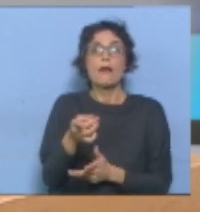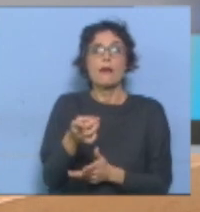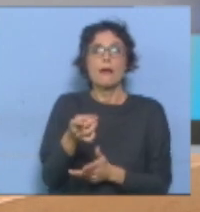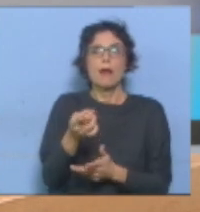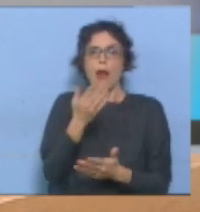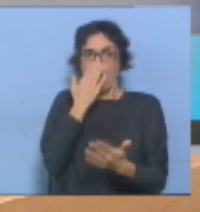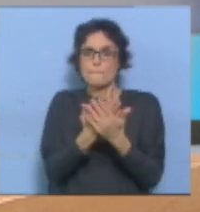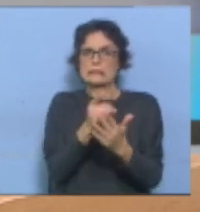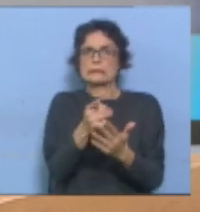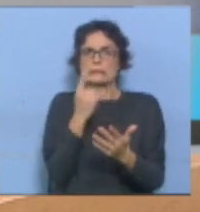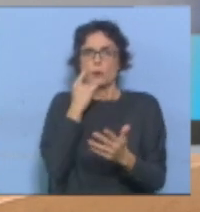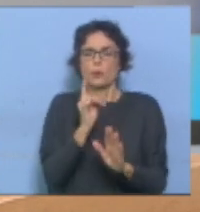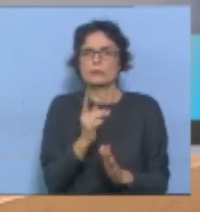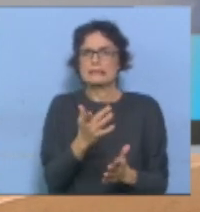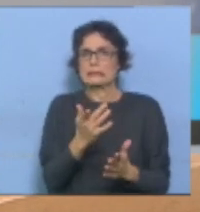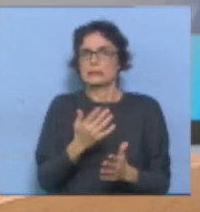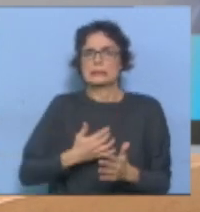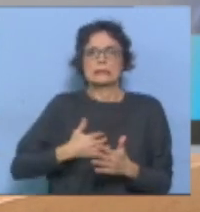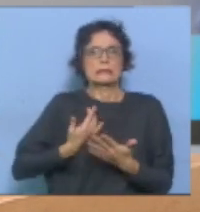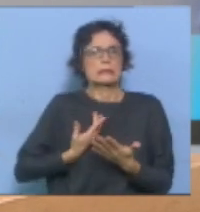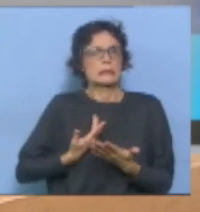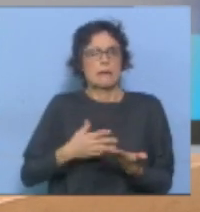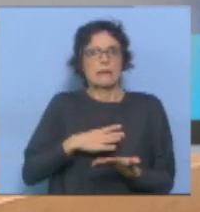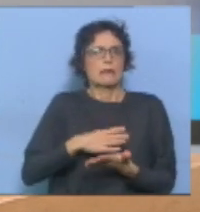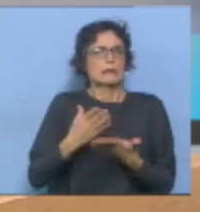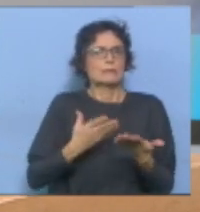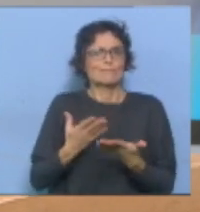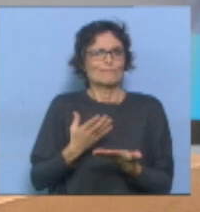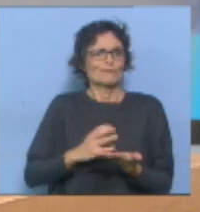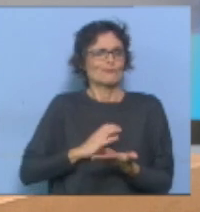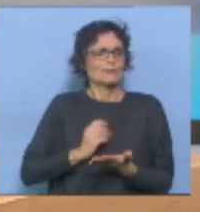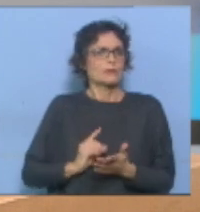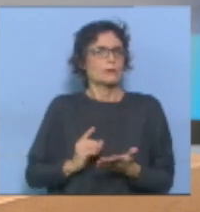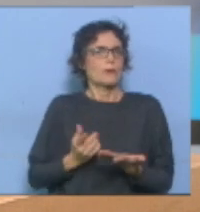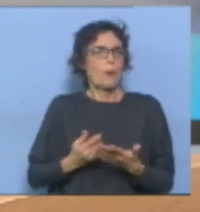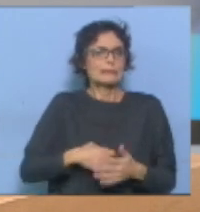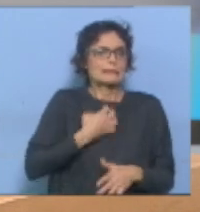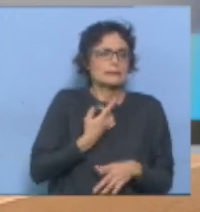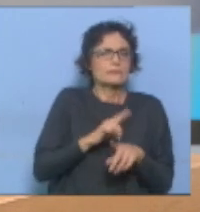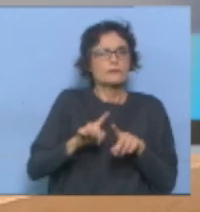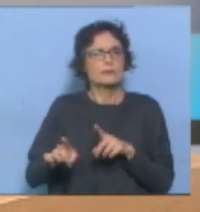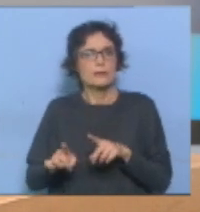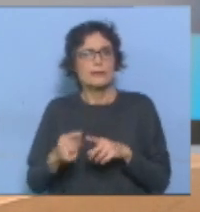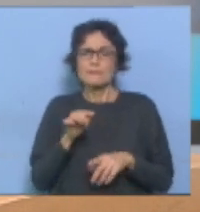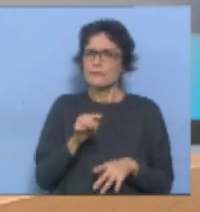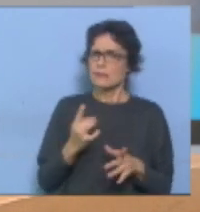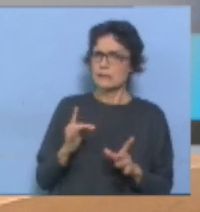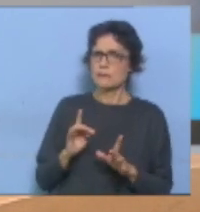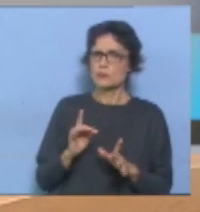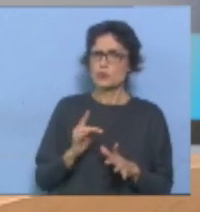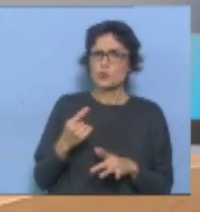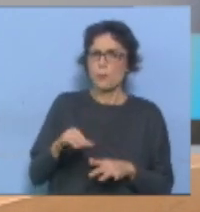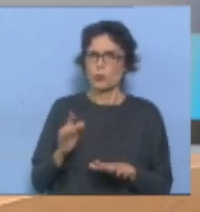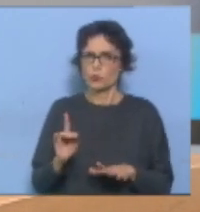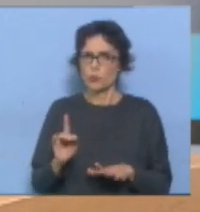medo, podemos ter desconfiança, podemos ter uma série de sentimentos que são próprios e são bons e saudáveis. O que é que nós fazemos